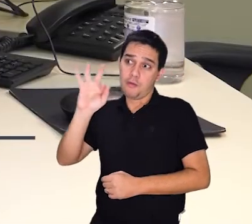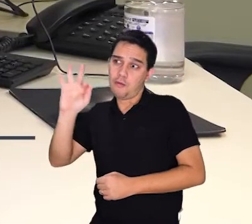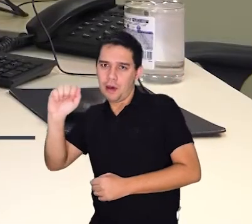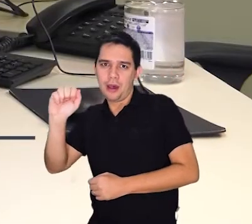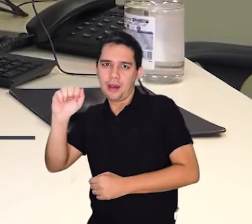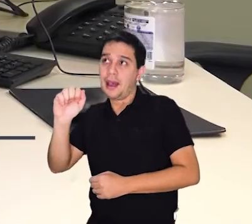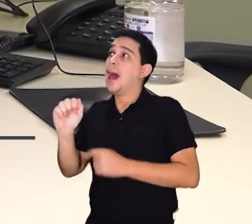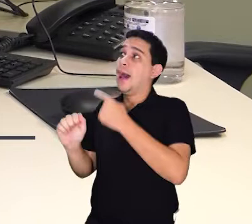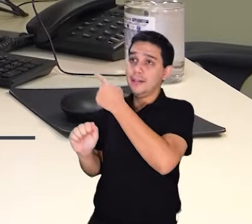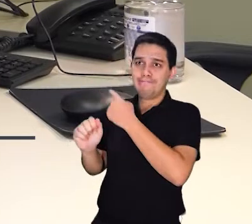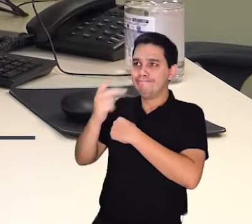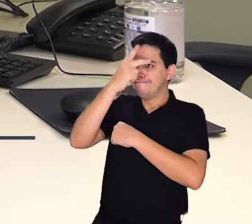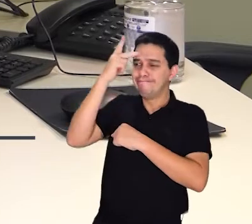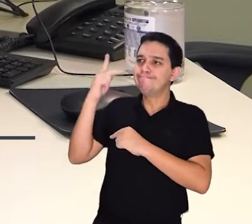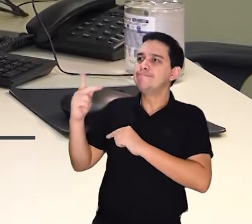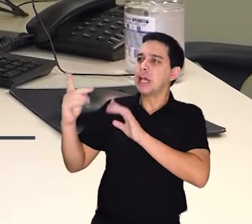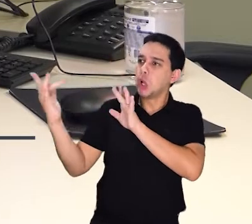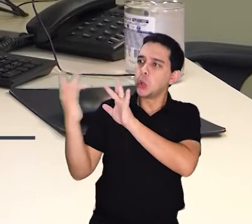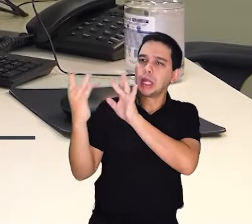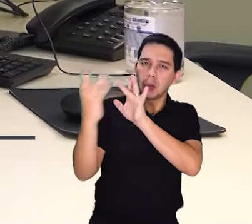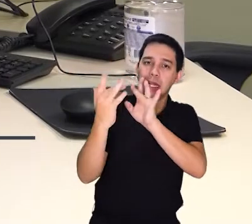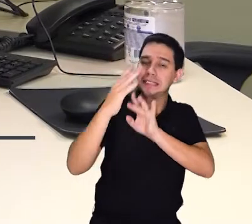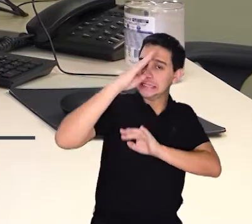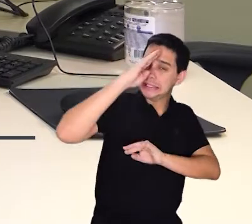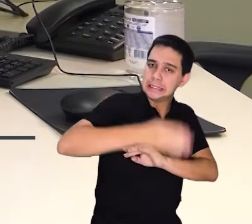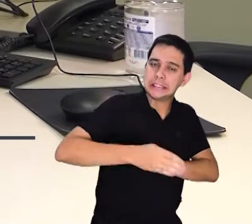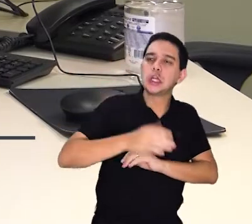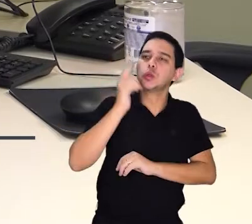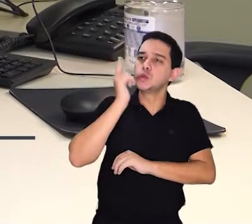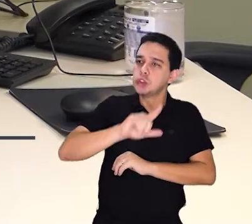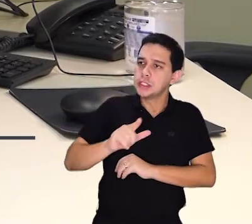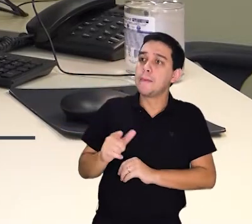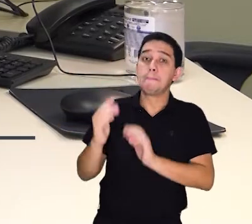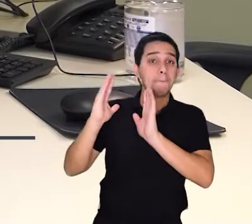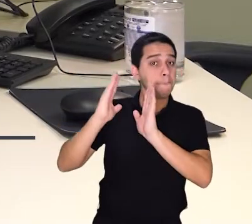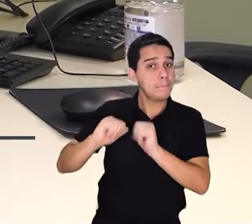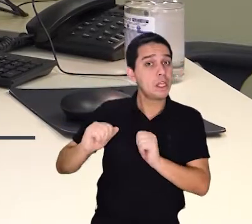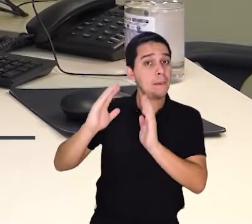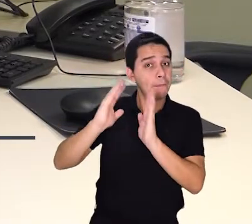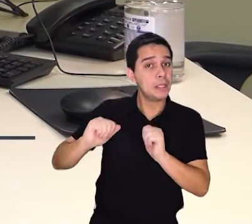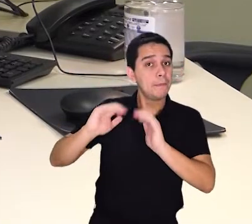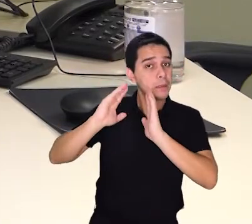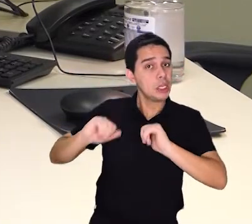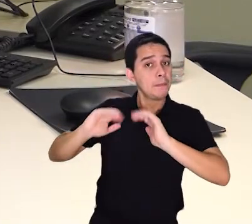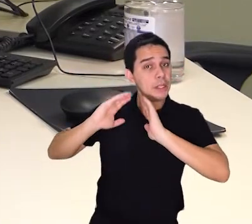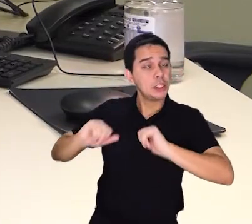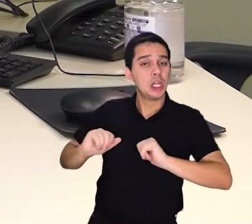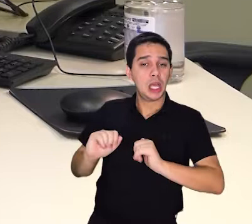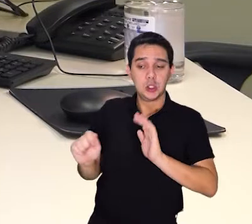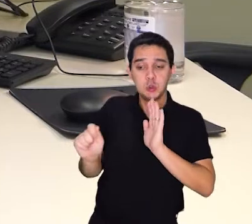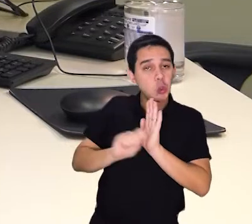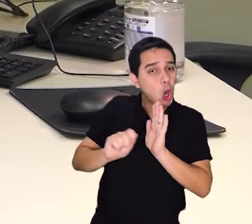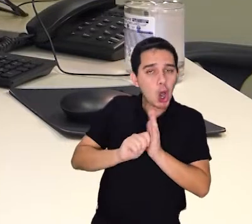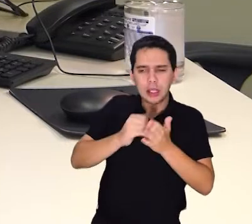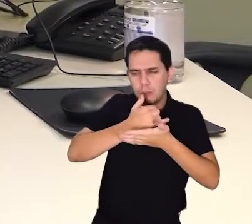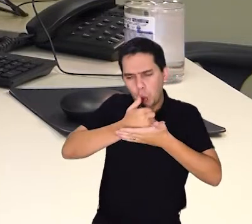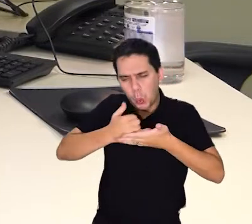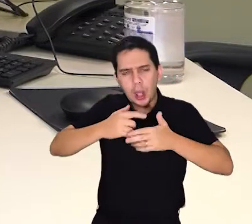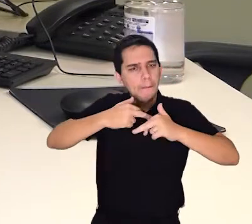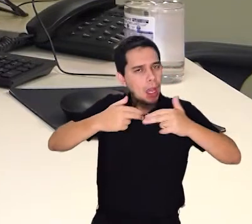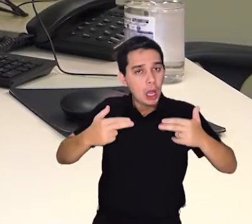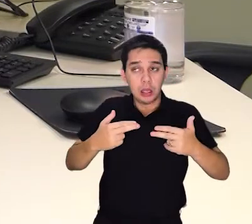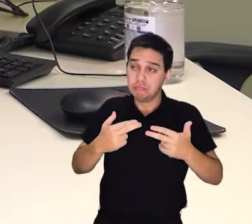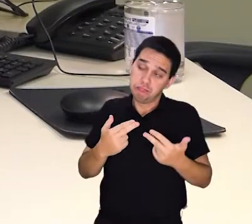conta comercial do WhatsApp para fazer contato direto com os usuários que entravam em contato com ele através dessa conta comercial